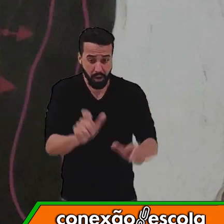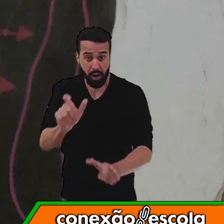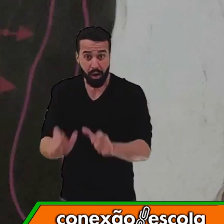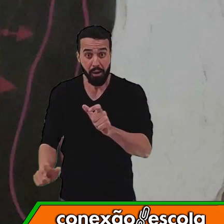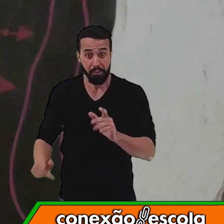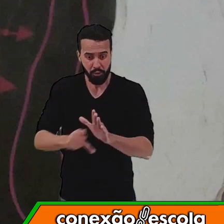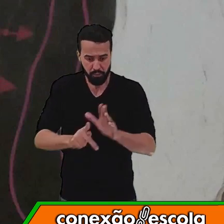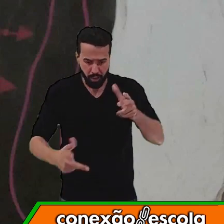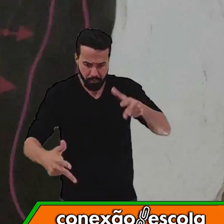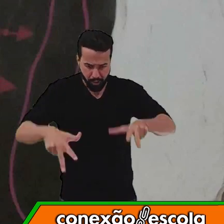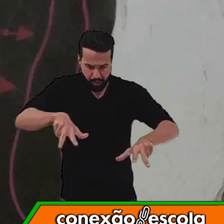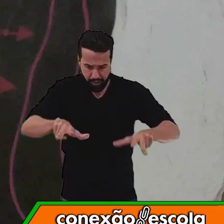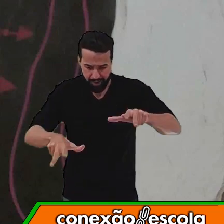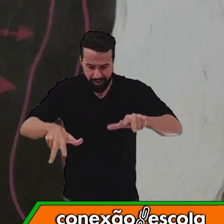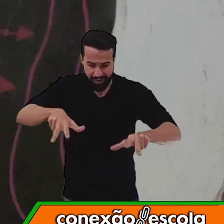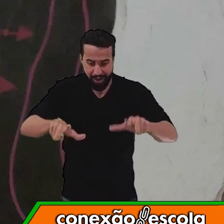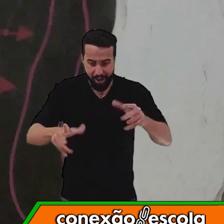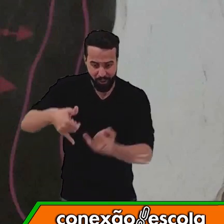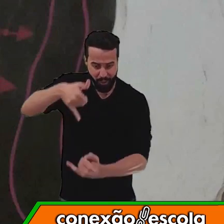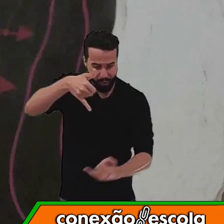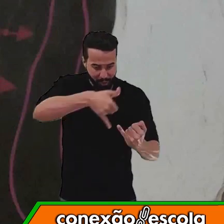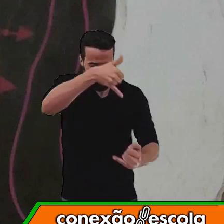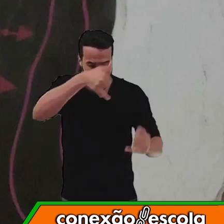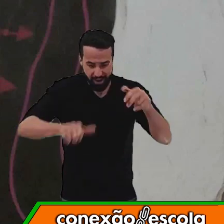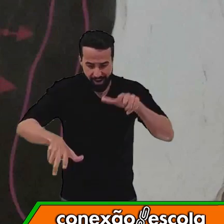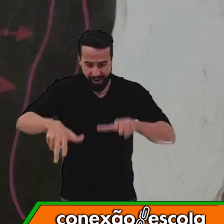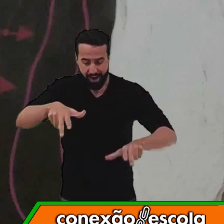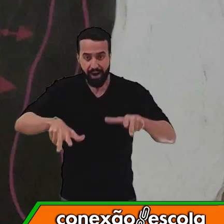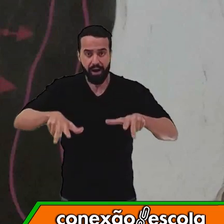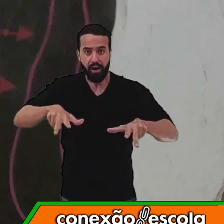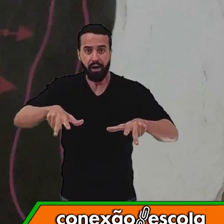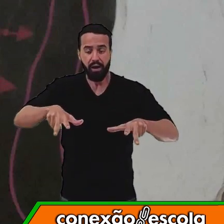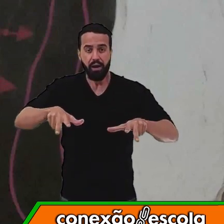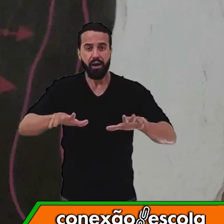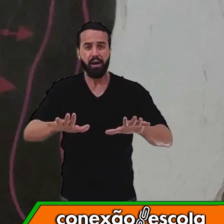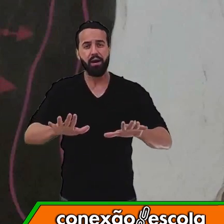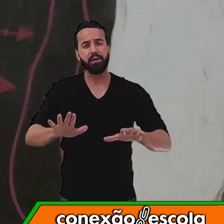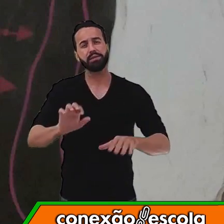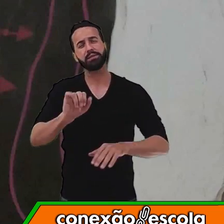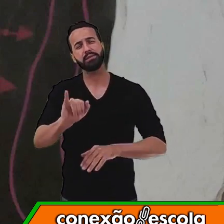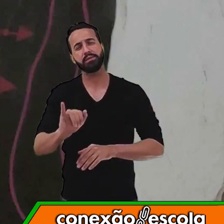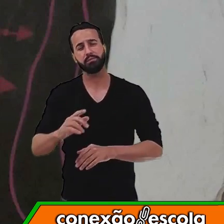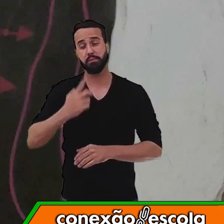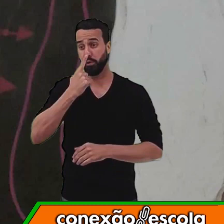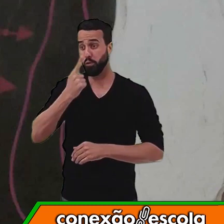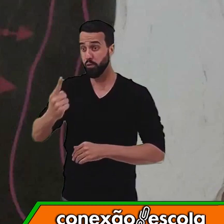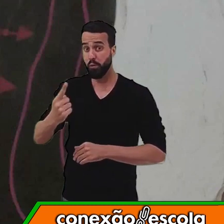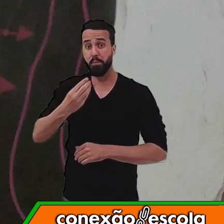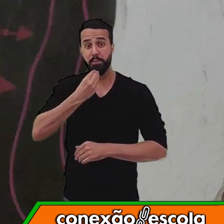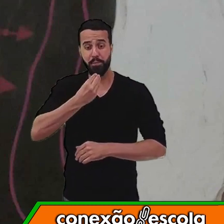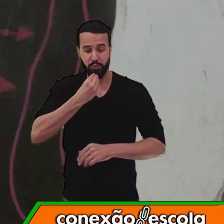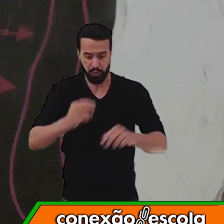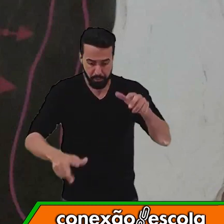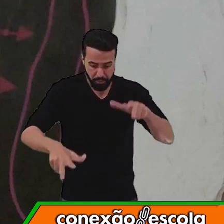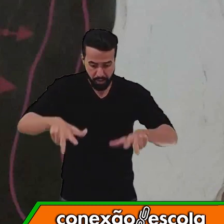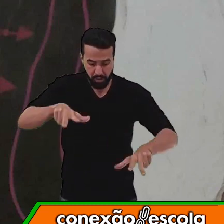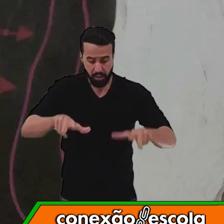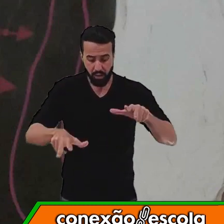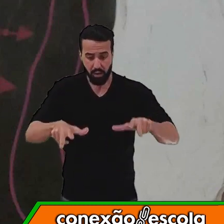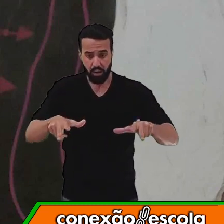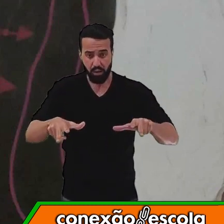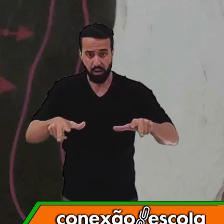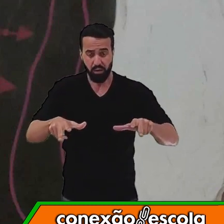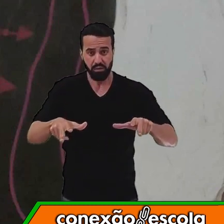personagens controlados por cordas. Se Pinóquio fosse um mestre de marionetes,